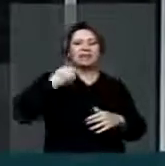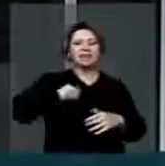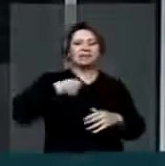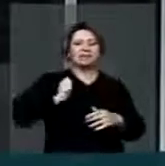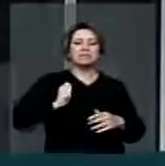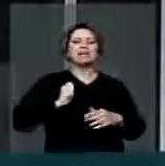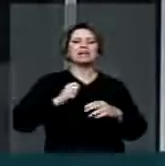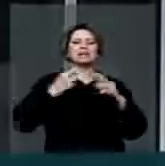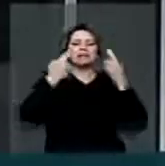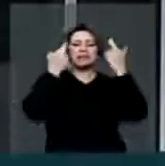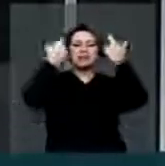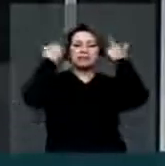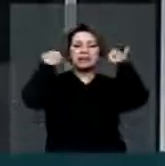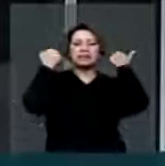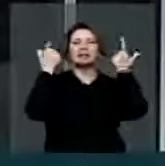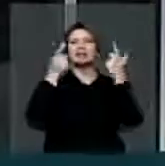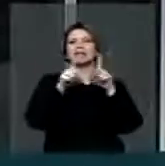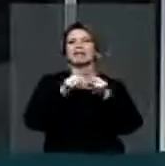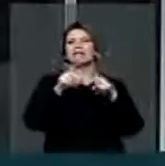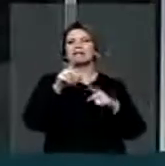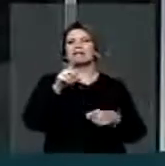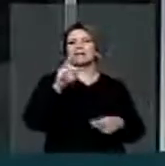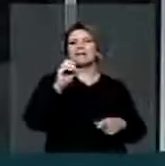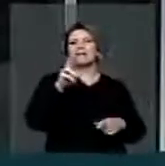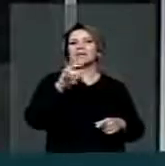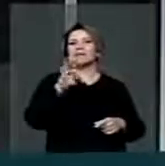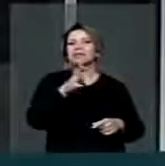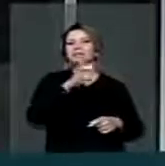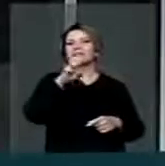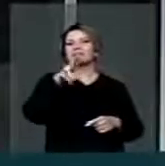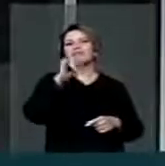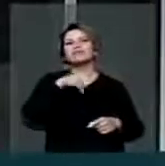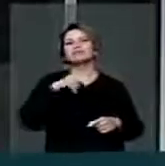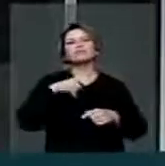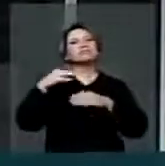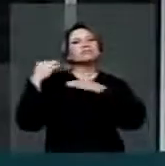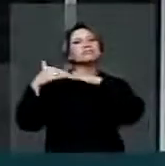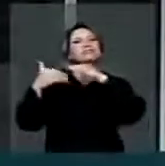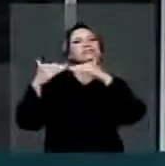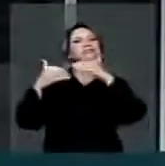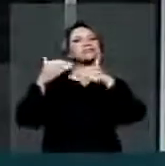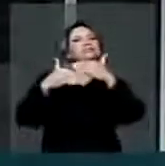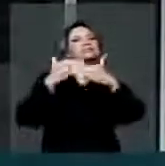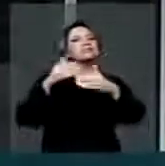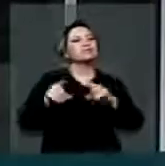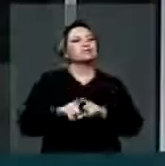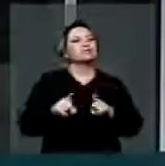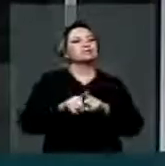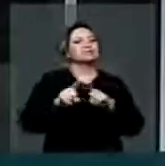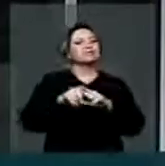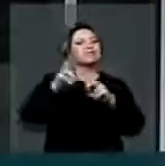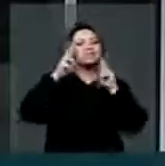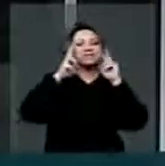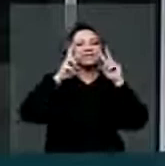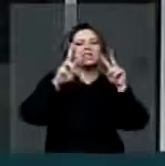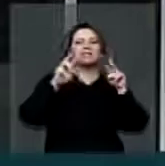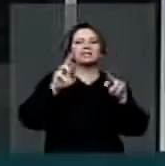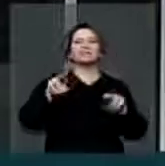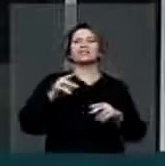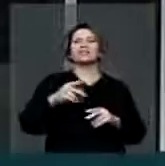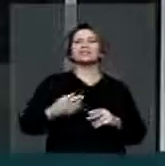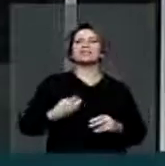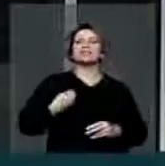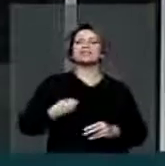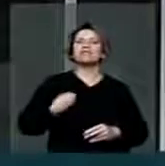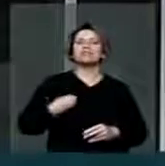Médio. Por quê? Porque há uma geração que enxerga que nós estamos vivendo um